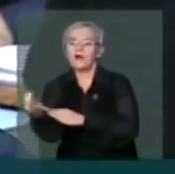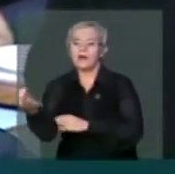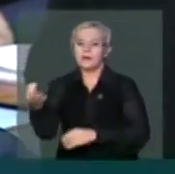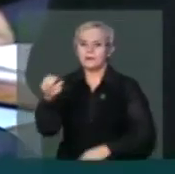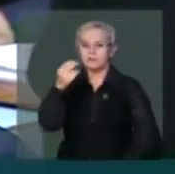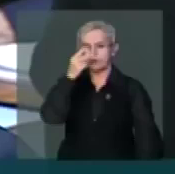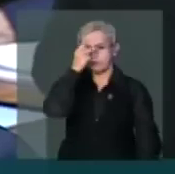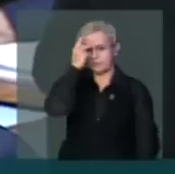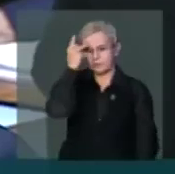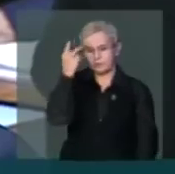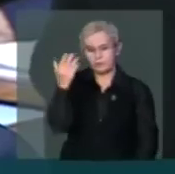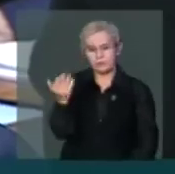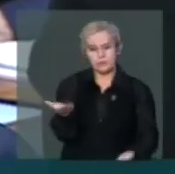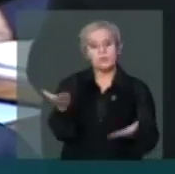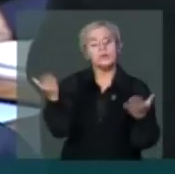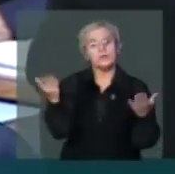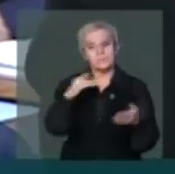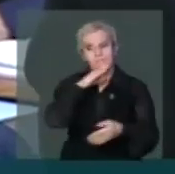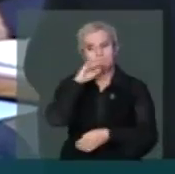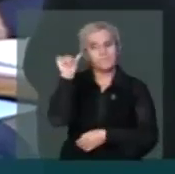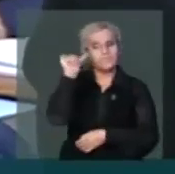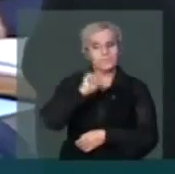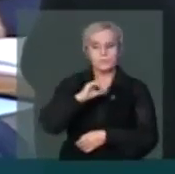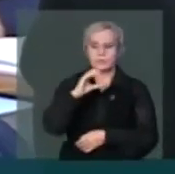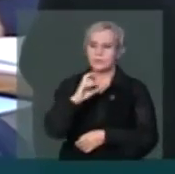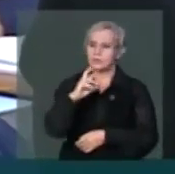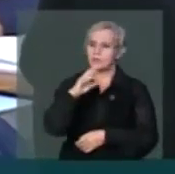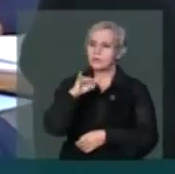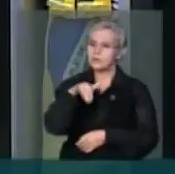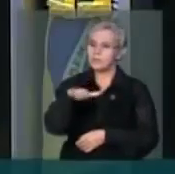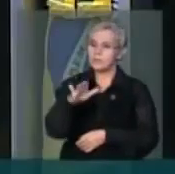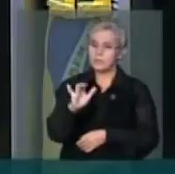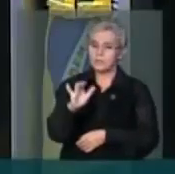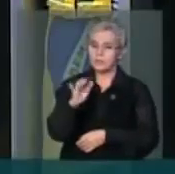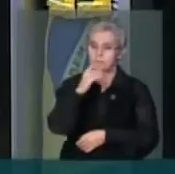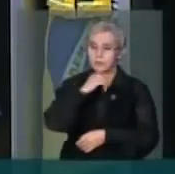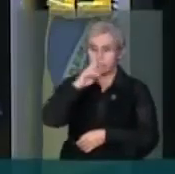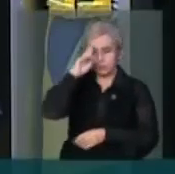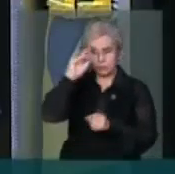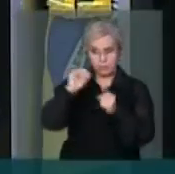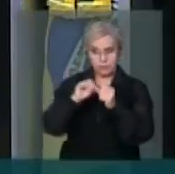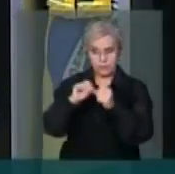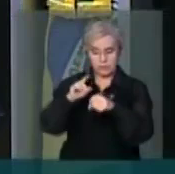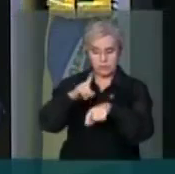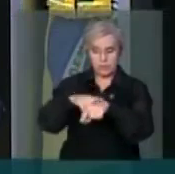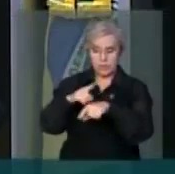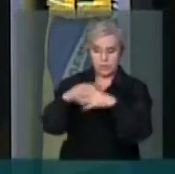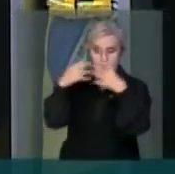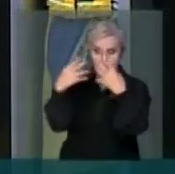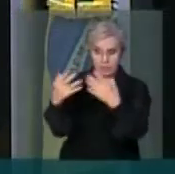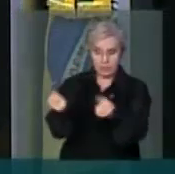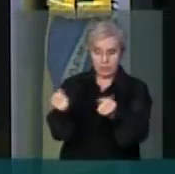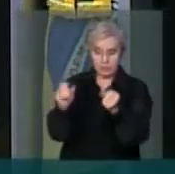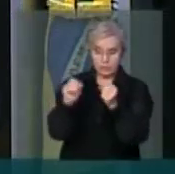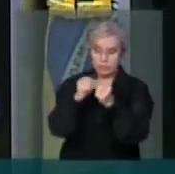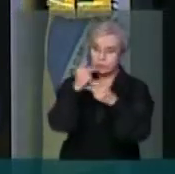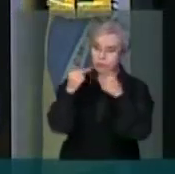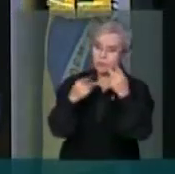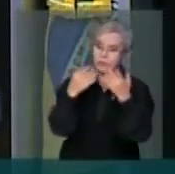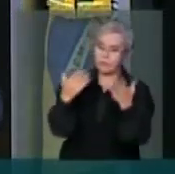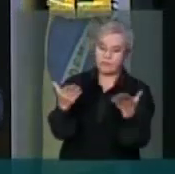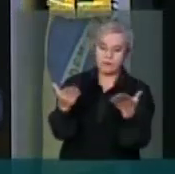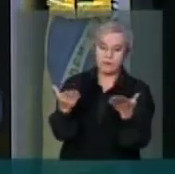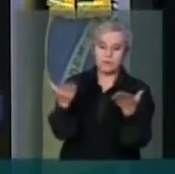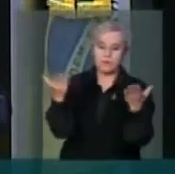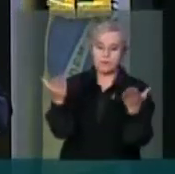inclusive, o crime que Vossa Excelência cometeu. Por que crime? Porque Vossa Excelência, ao reconhecer o que disse, falta Vossa